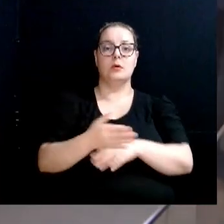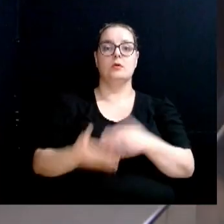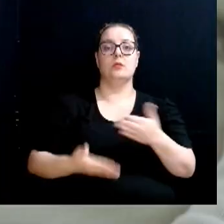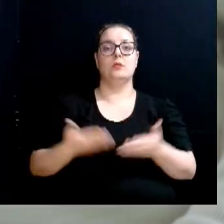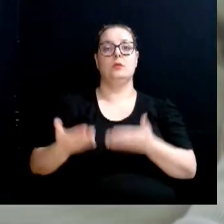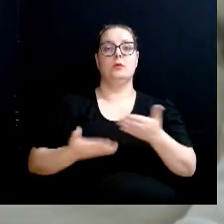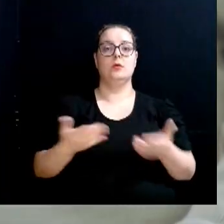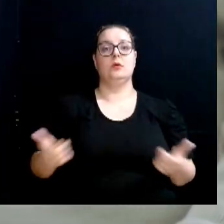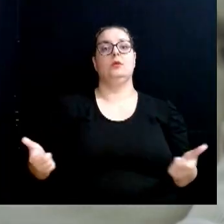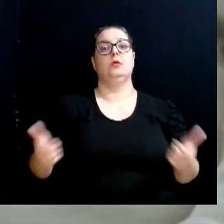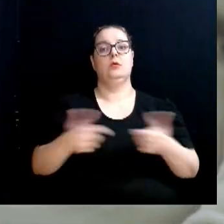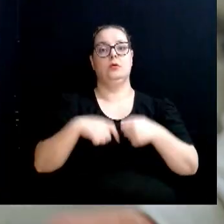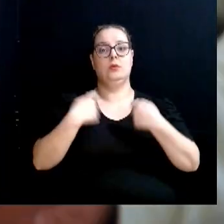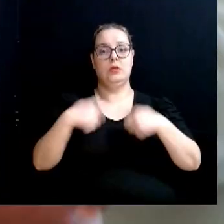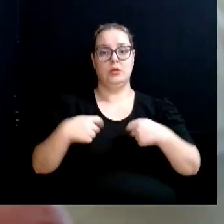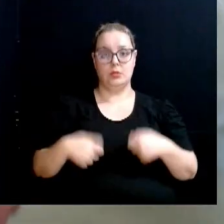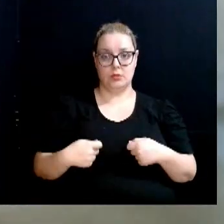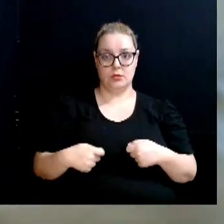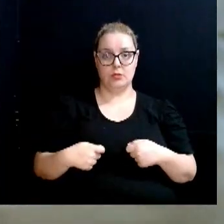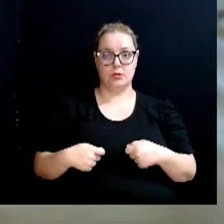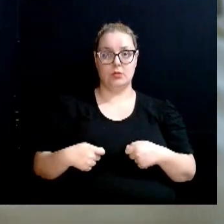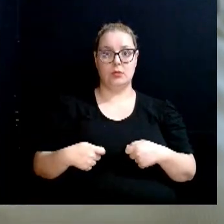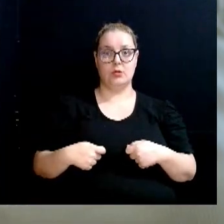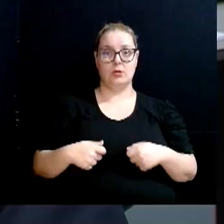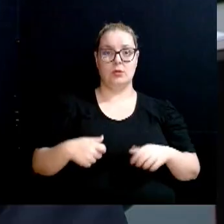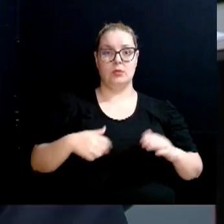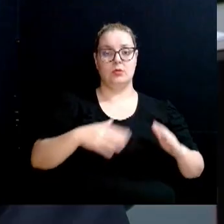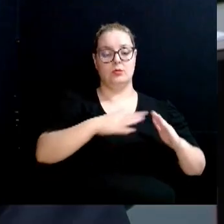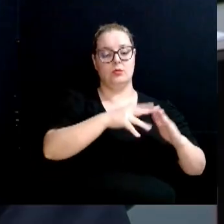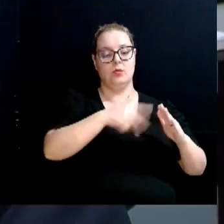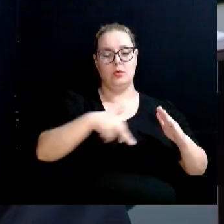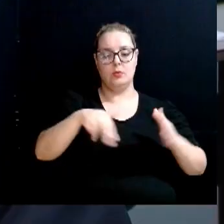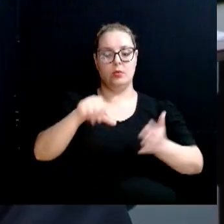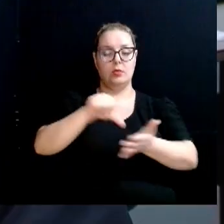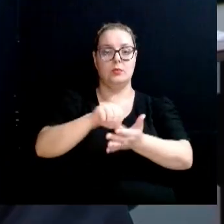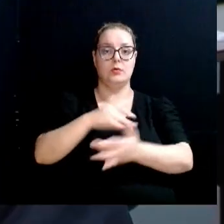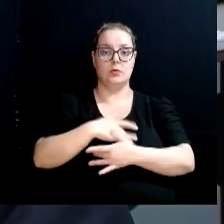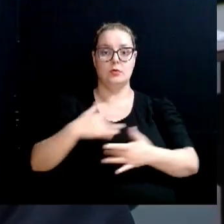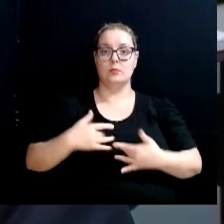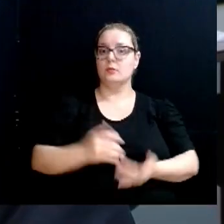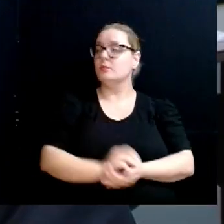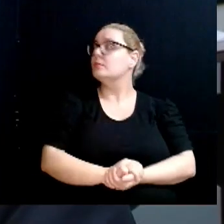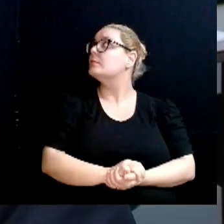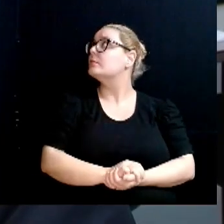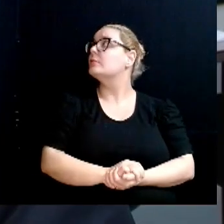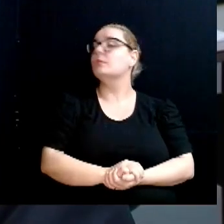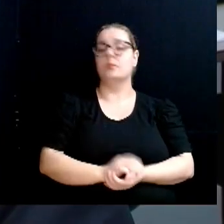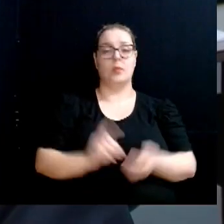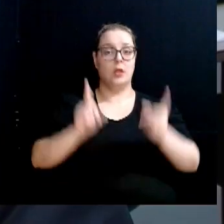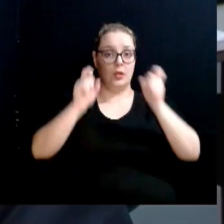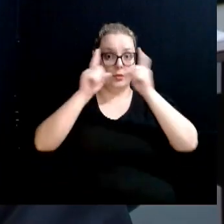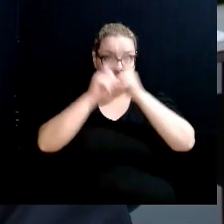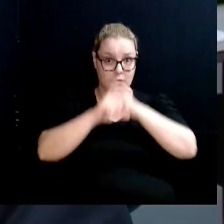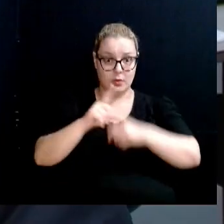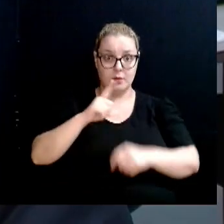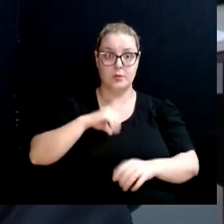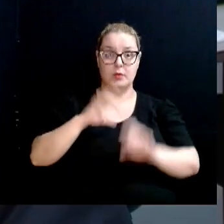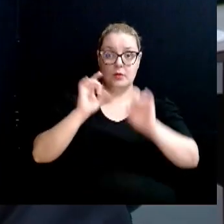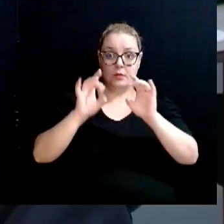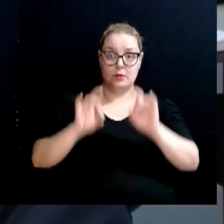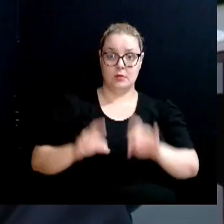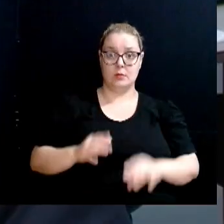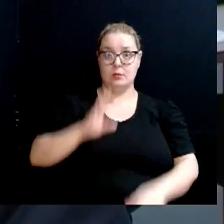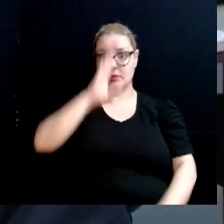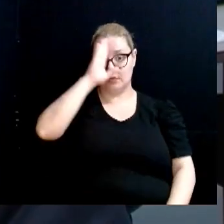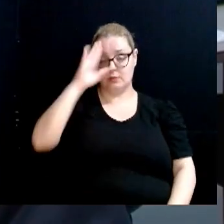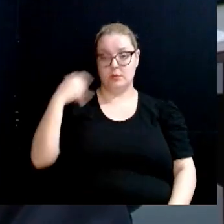a necessidade de deslocamento até as unidades de saúde. Pelas dificuldades que essas pessoas têm, especialmente os mais idosos,